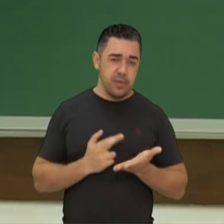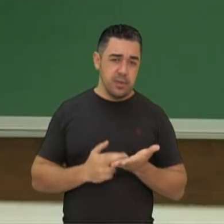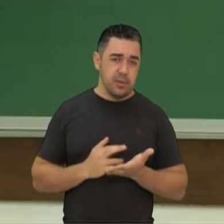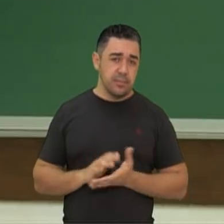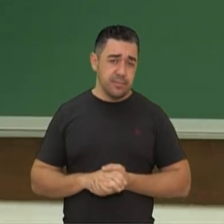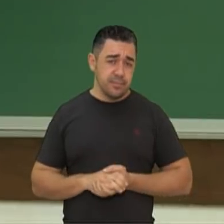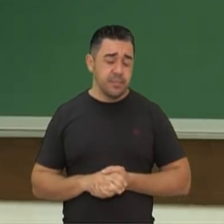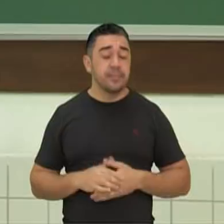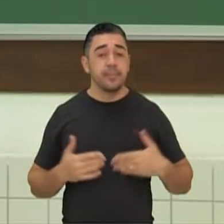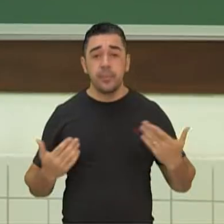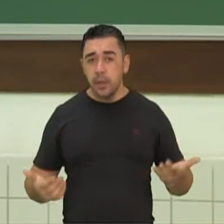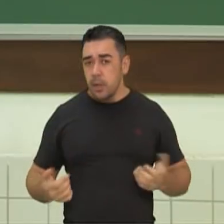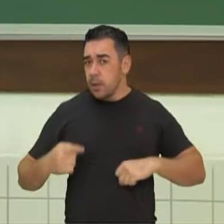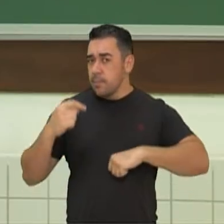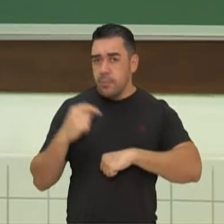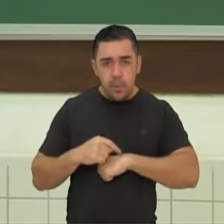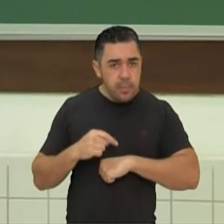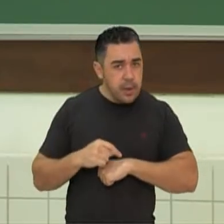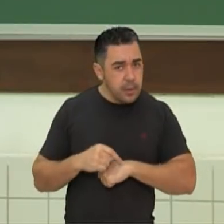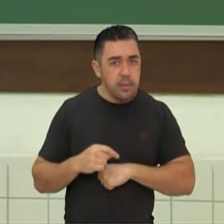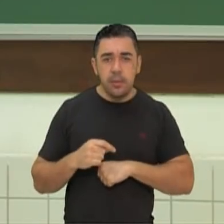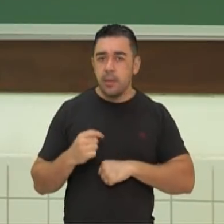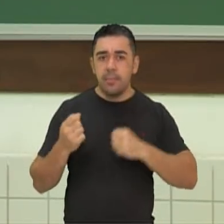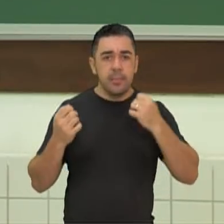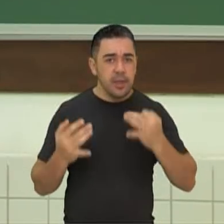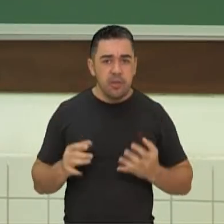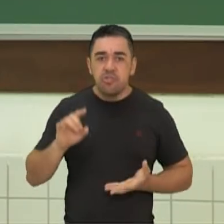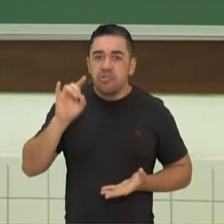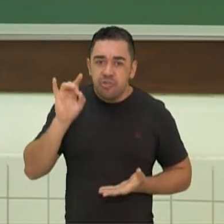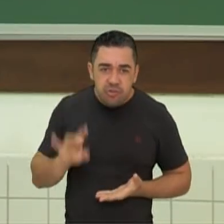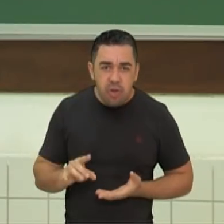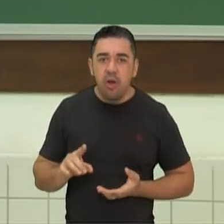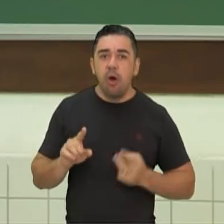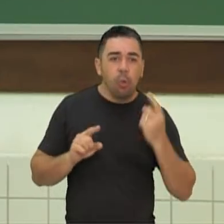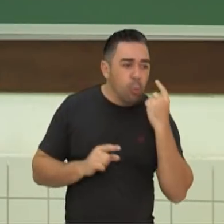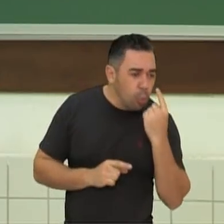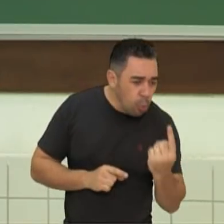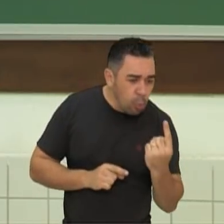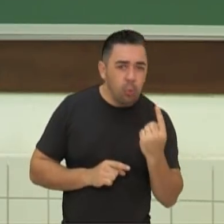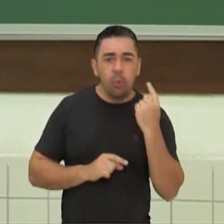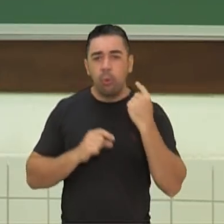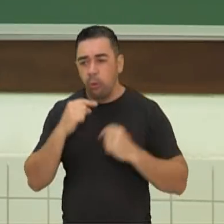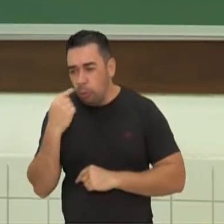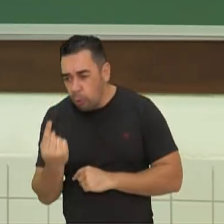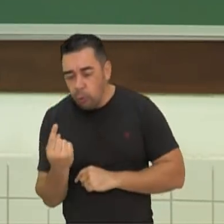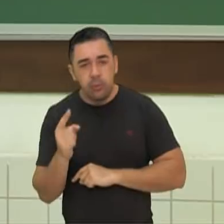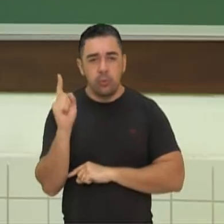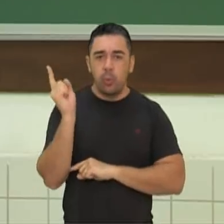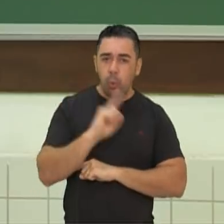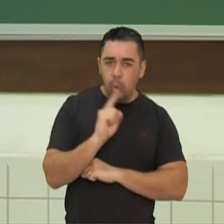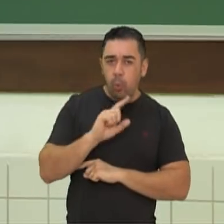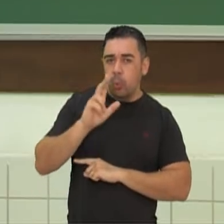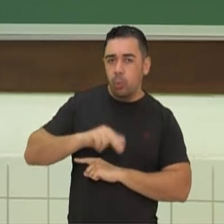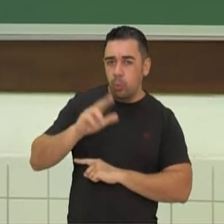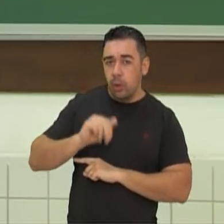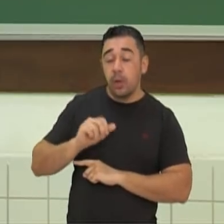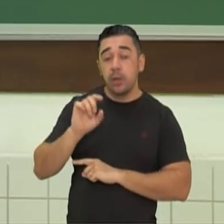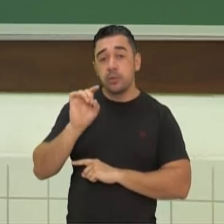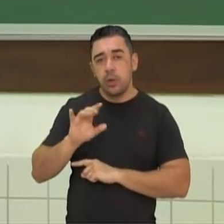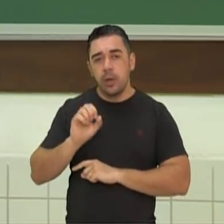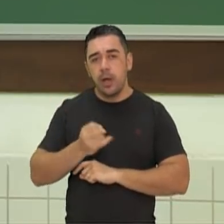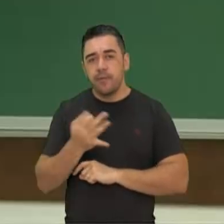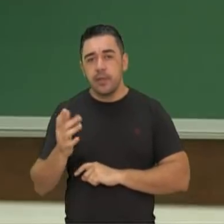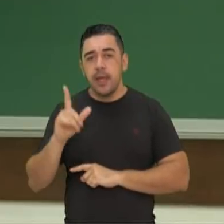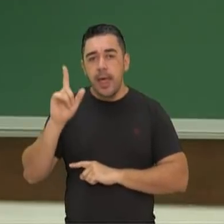revistas. Em momento algum, nós dissemos exclusivamente, somente, ou nunca, ou às vezes, tá? O que